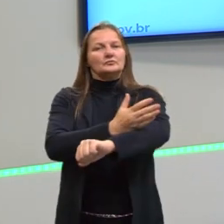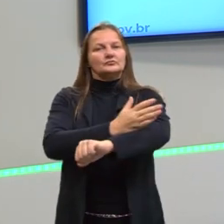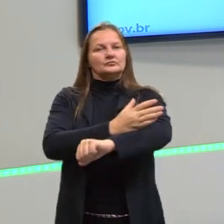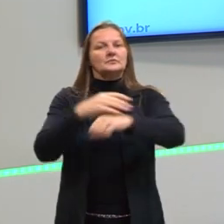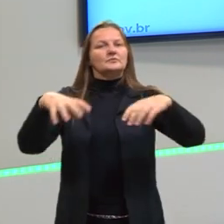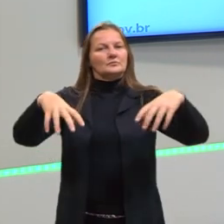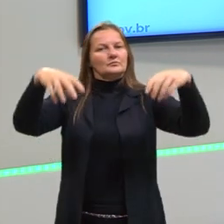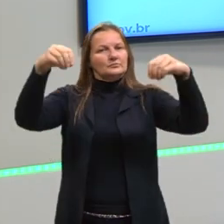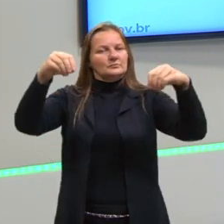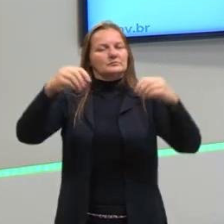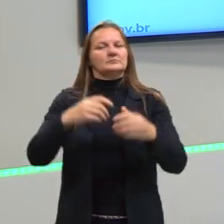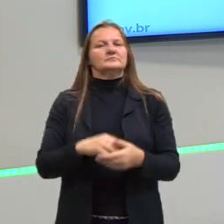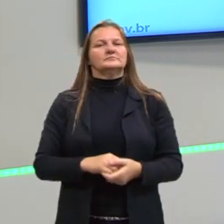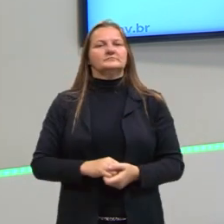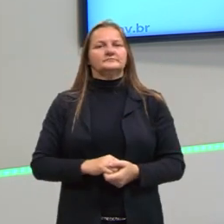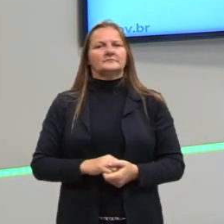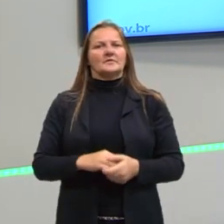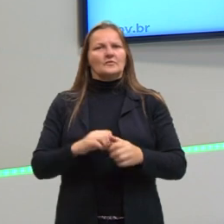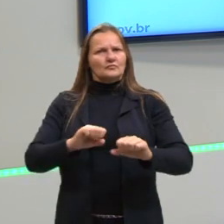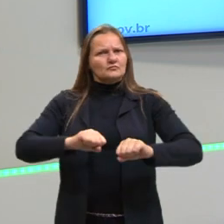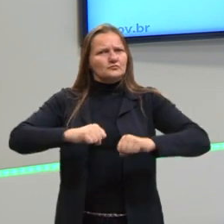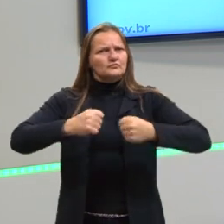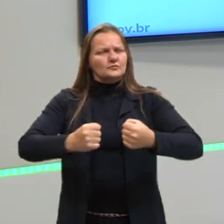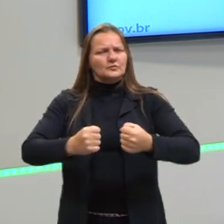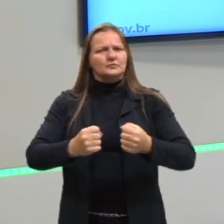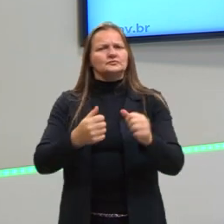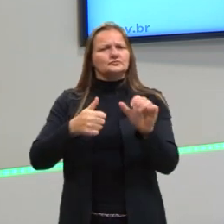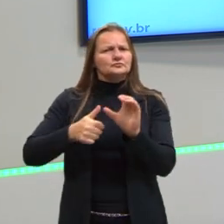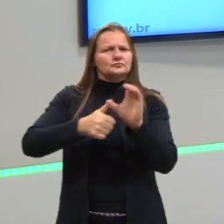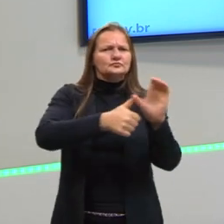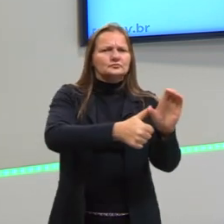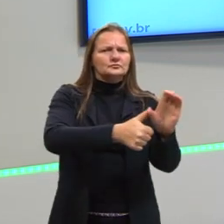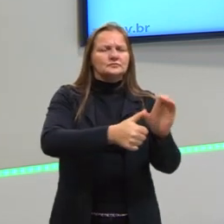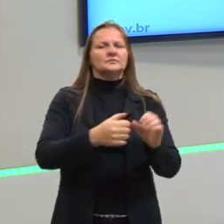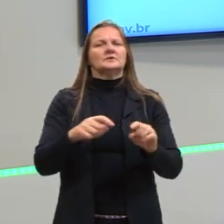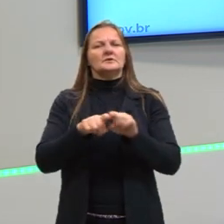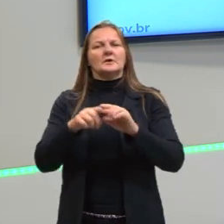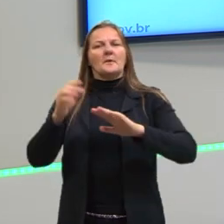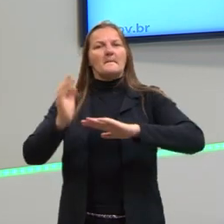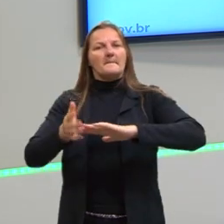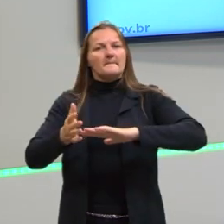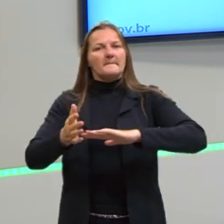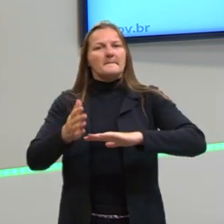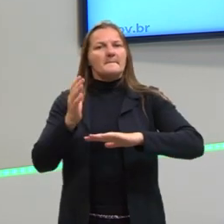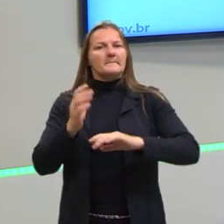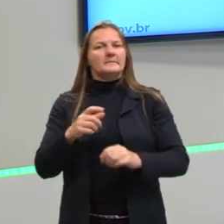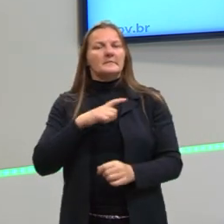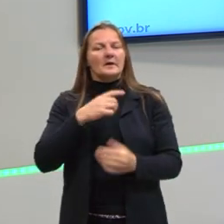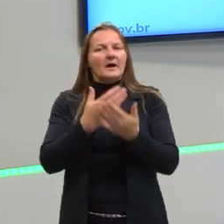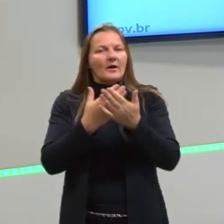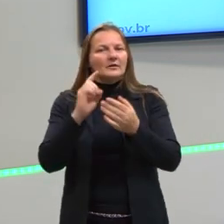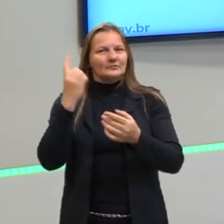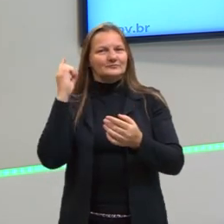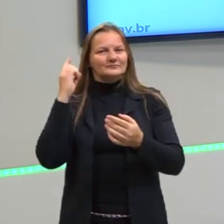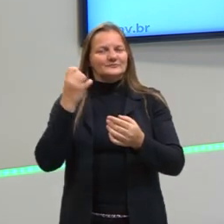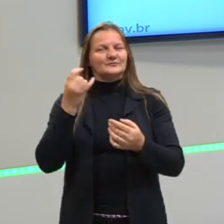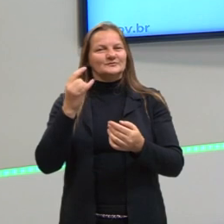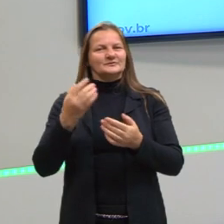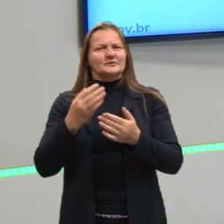média fortemente influenciada pelo cristianismo a idade moderna lembro a gente já vê na última aula Idade